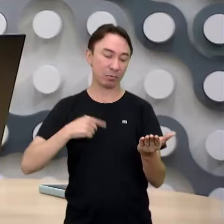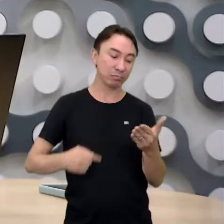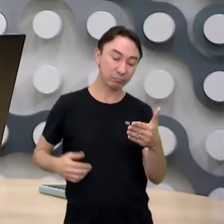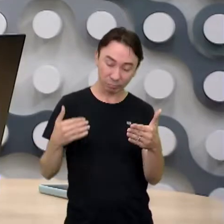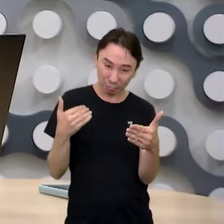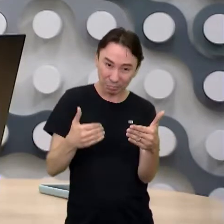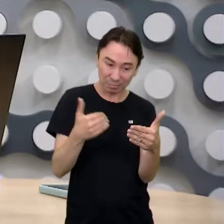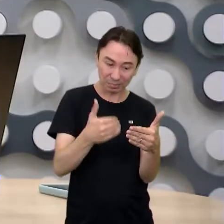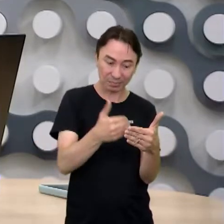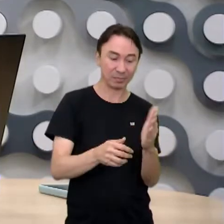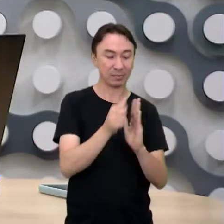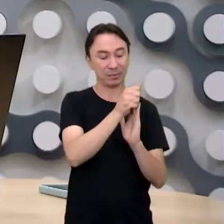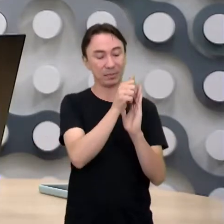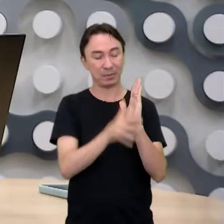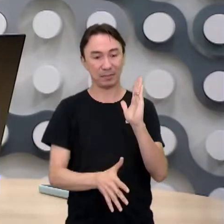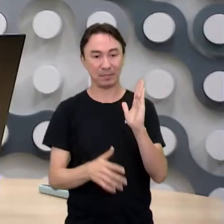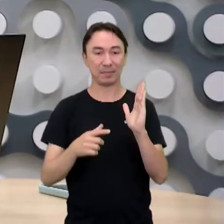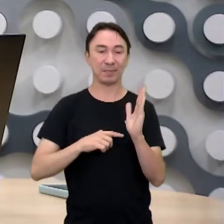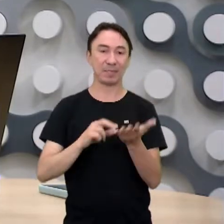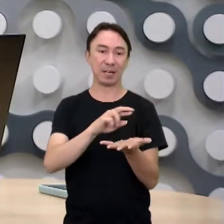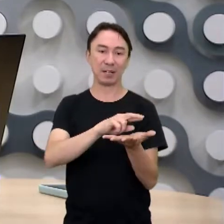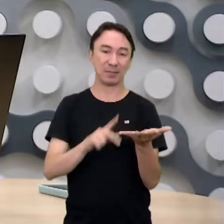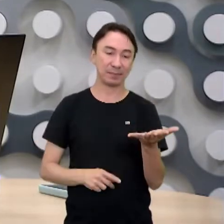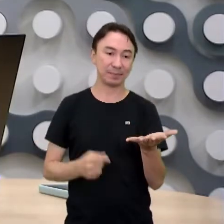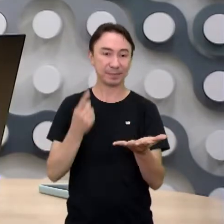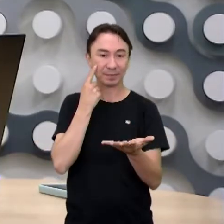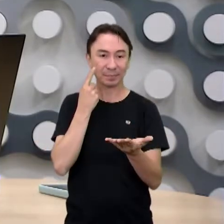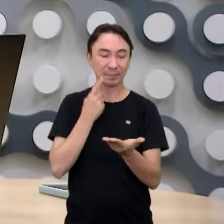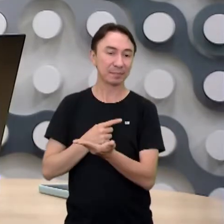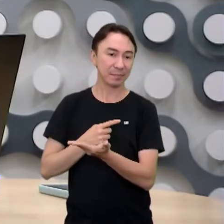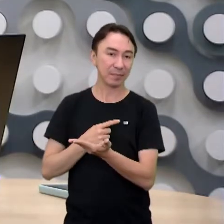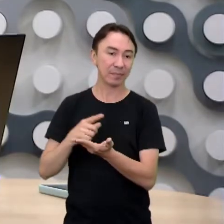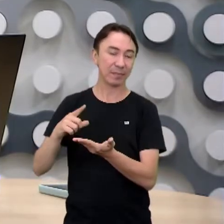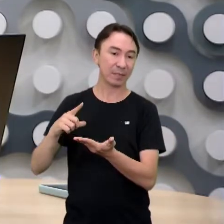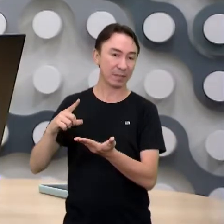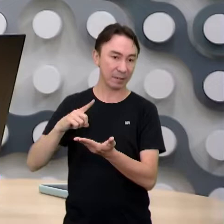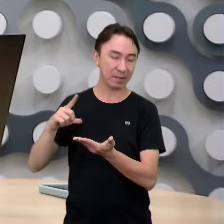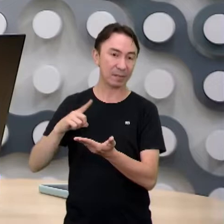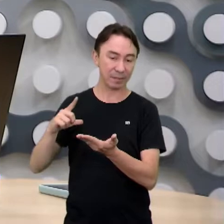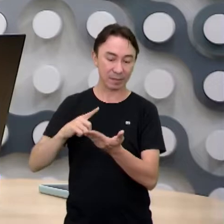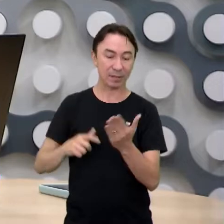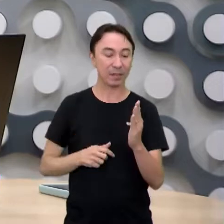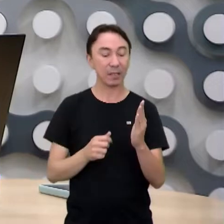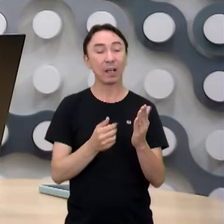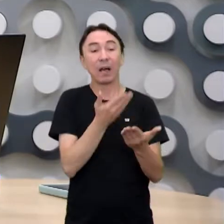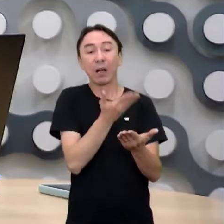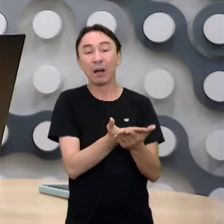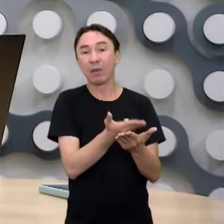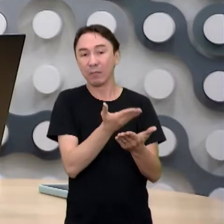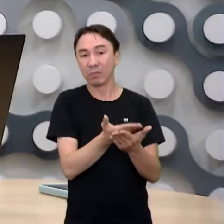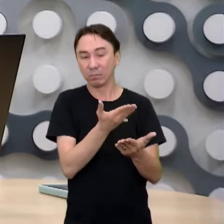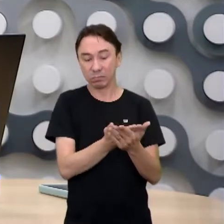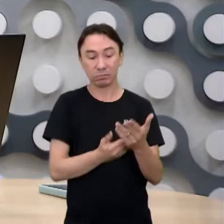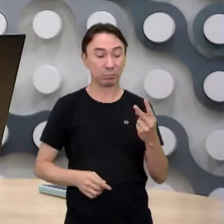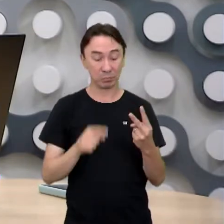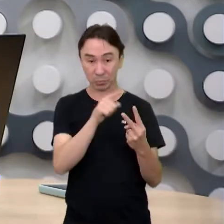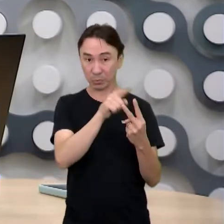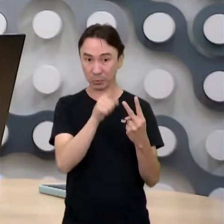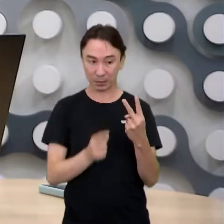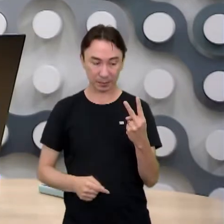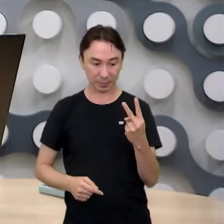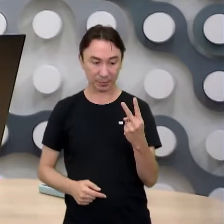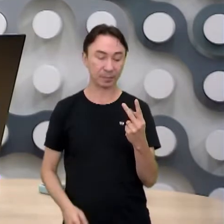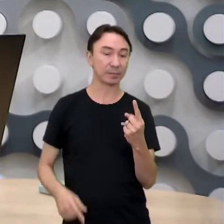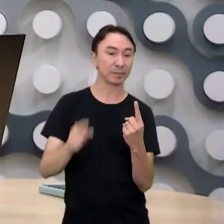mais uma atividade, né, atividade 2, né, sistematização aí dividida em 2 aulas, né, então nós vamos ter aqui a primeira aula,